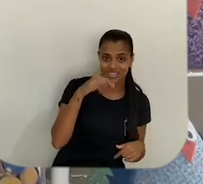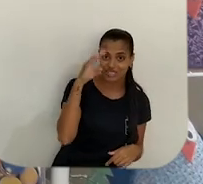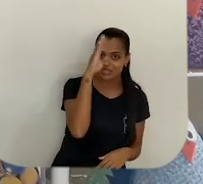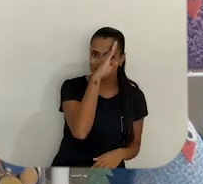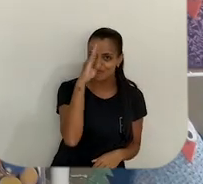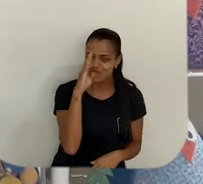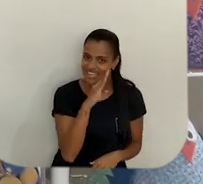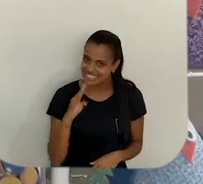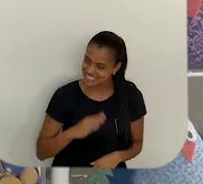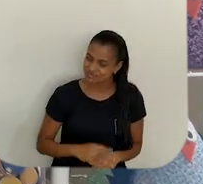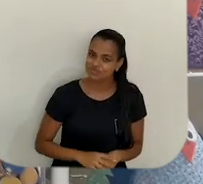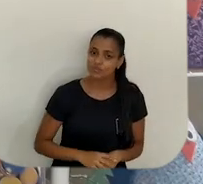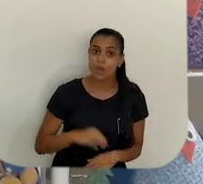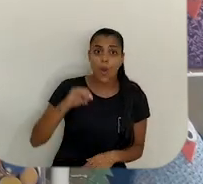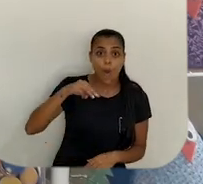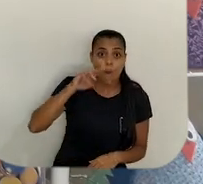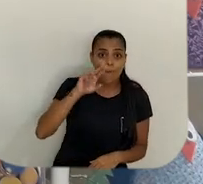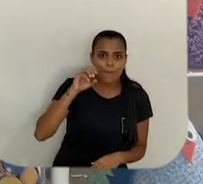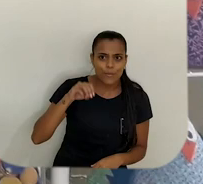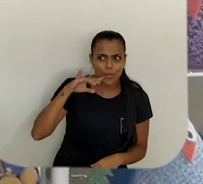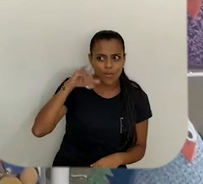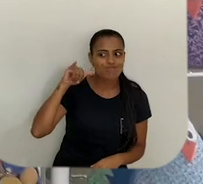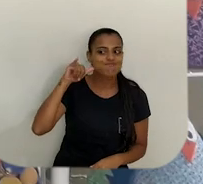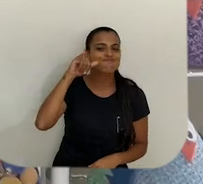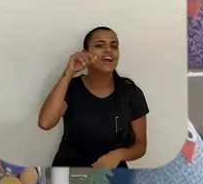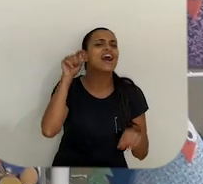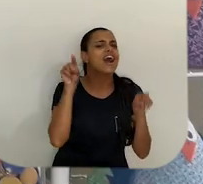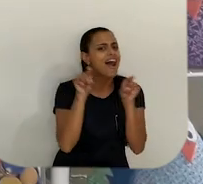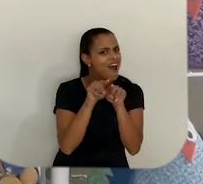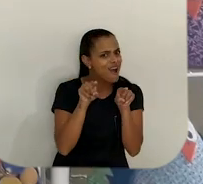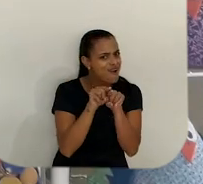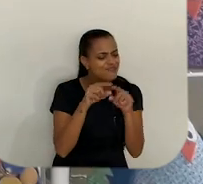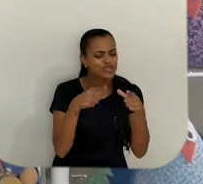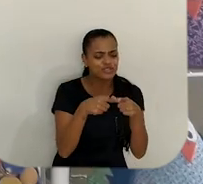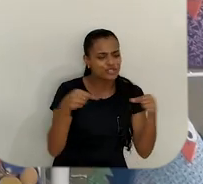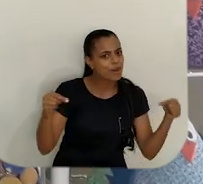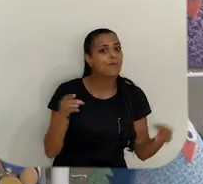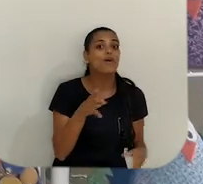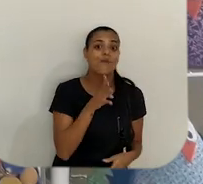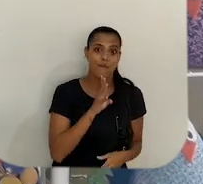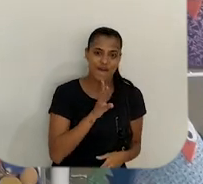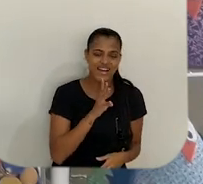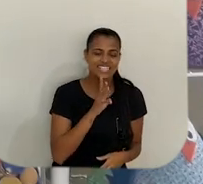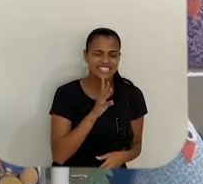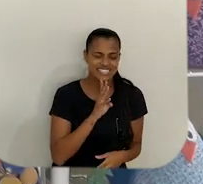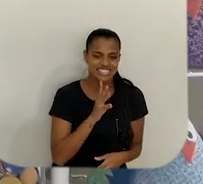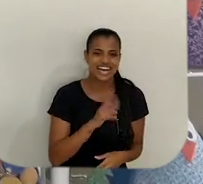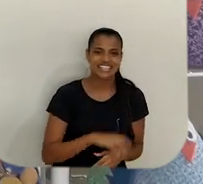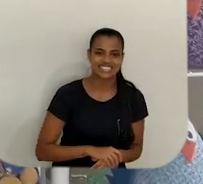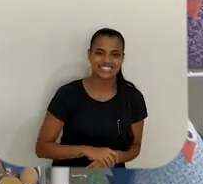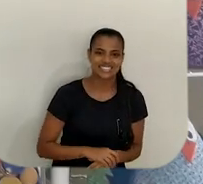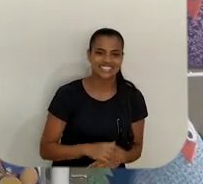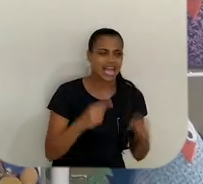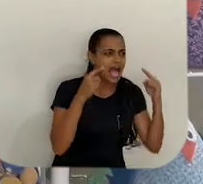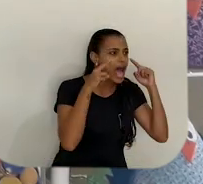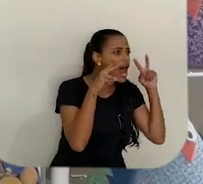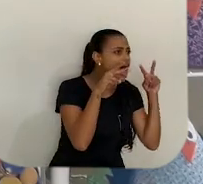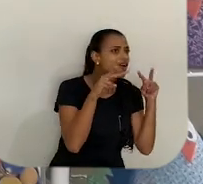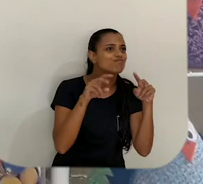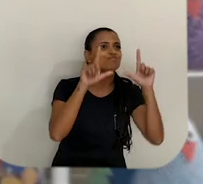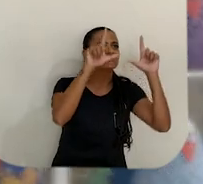e por aqui ficou muito também já esteve no Japão mas foi no Brasil que se sentiu em